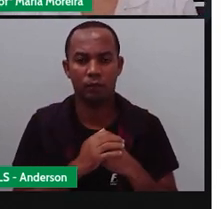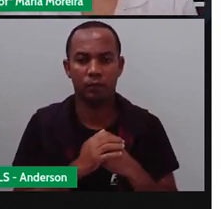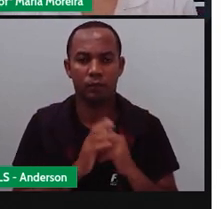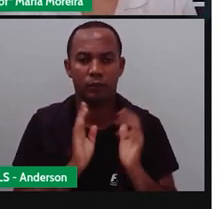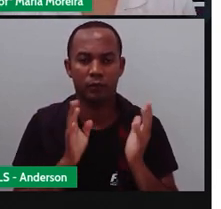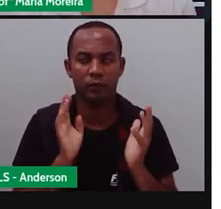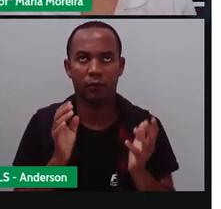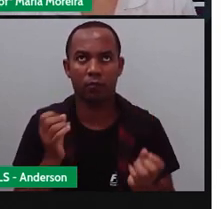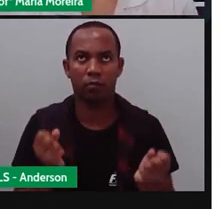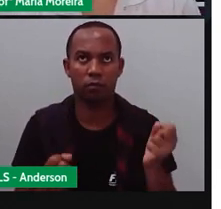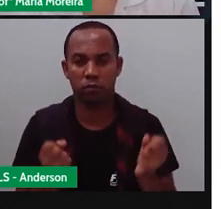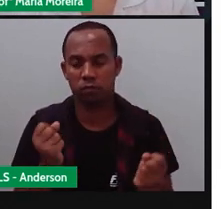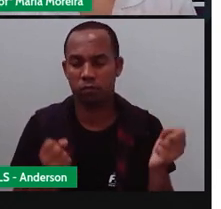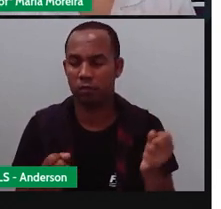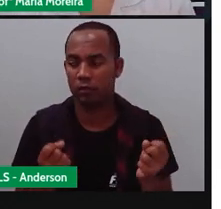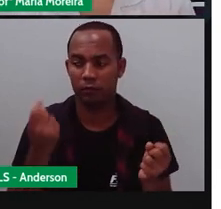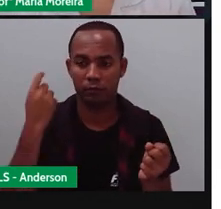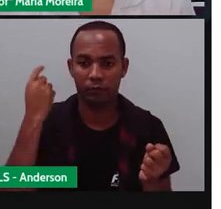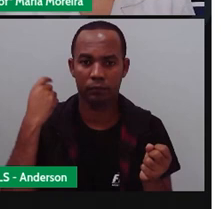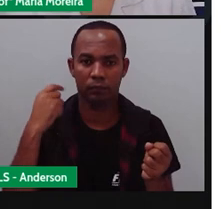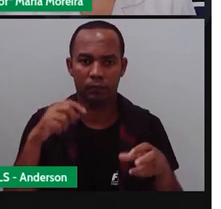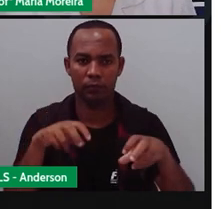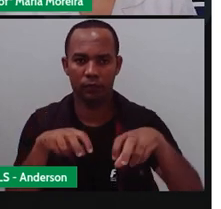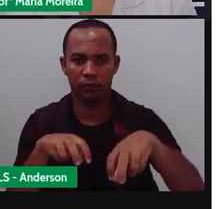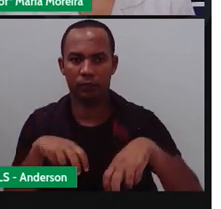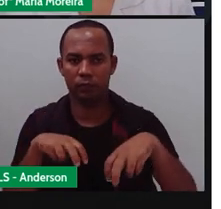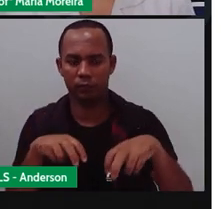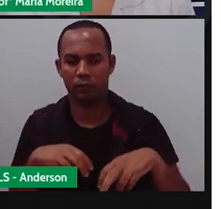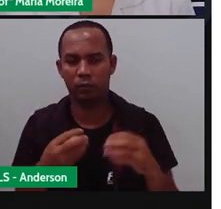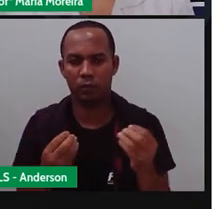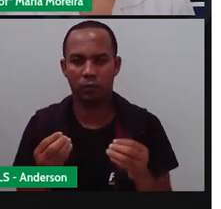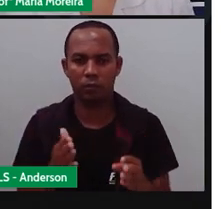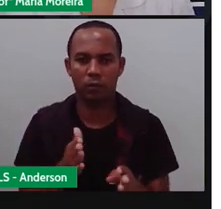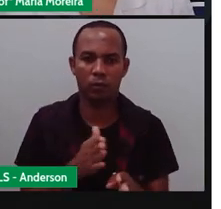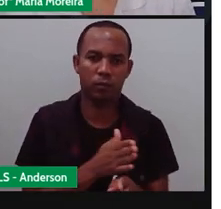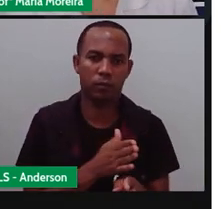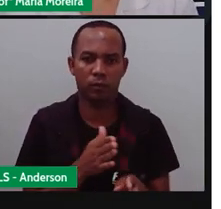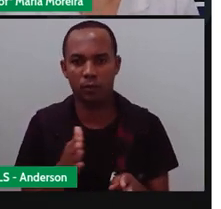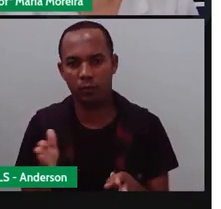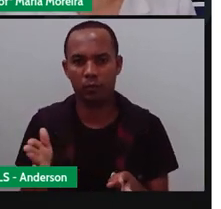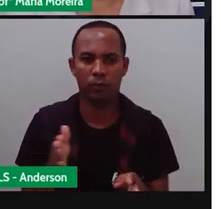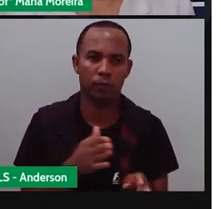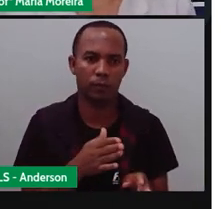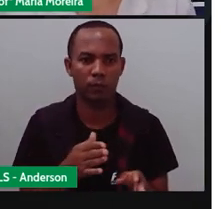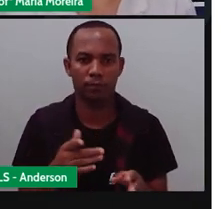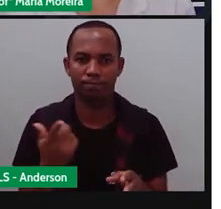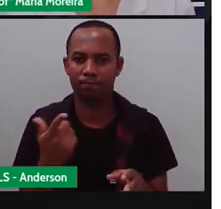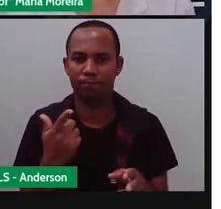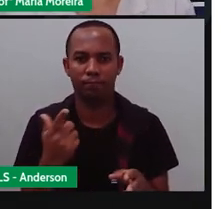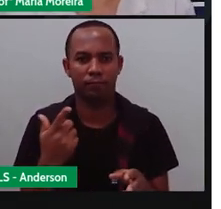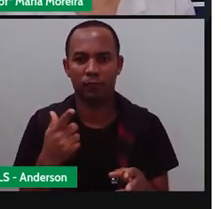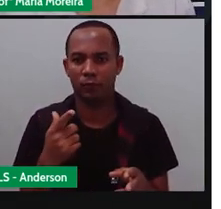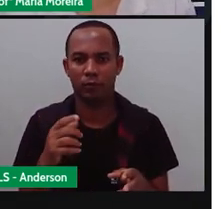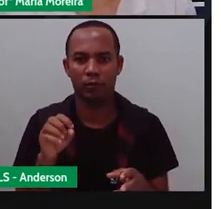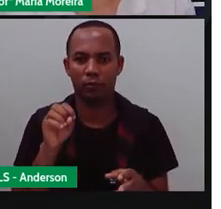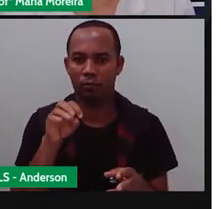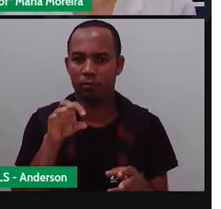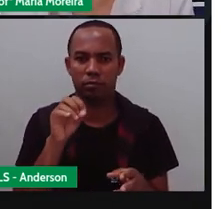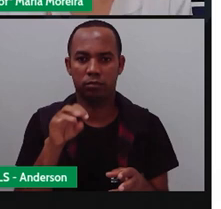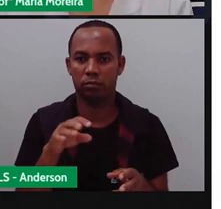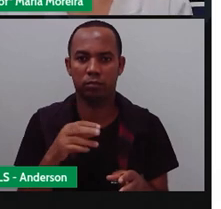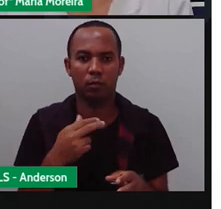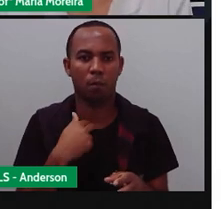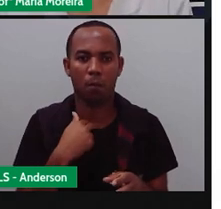tive que ficar dirigindo apresentador eu fiquei Tá e agora que eu não sei se ele vai para direita e para esquerda porque não tinha a sinalização e